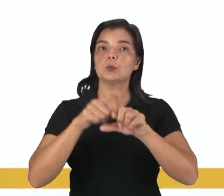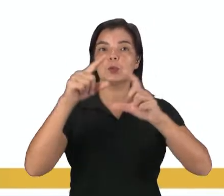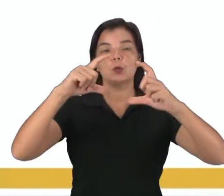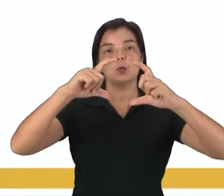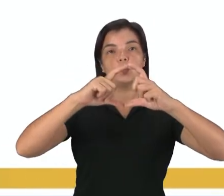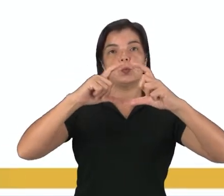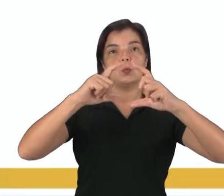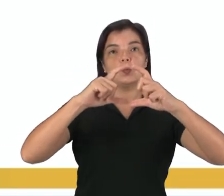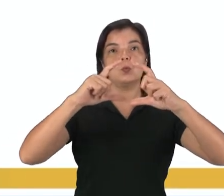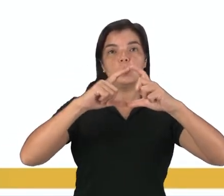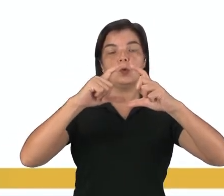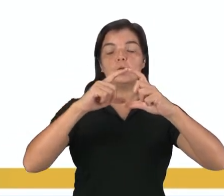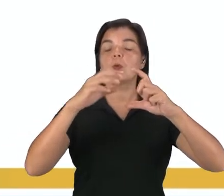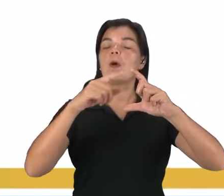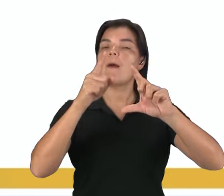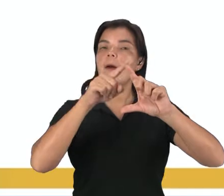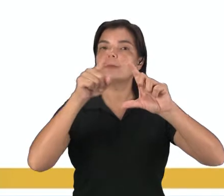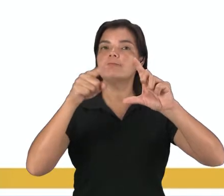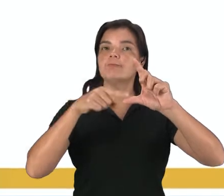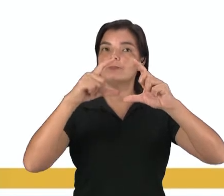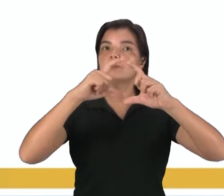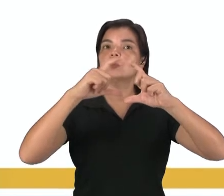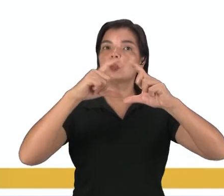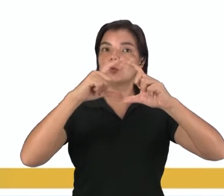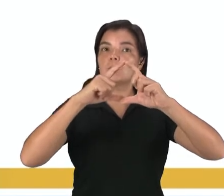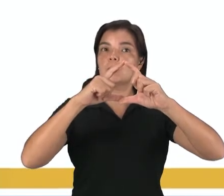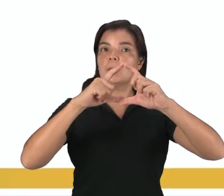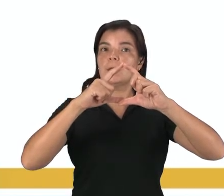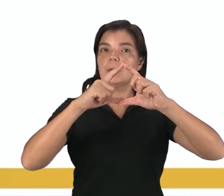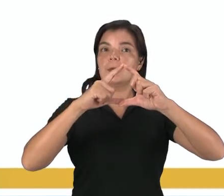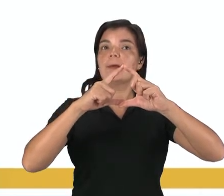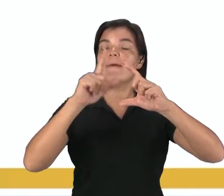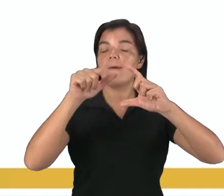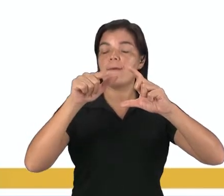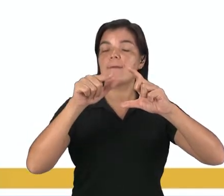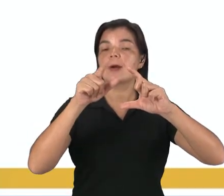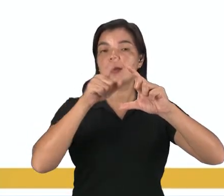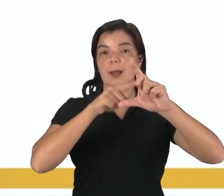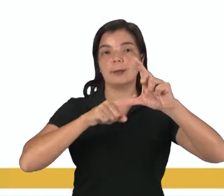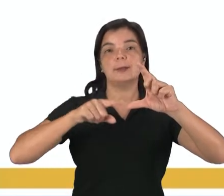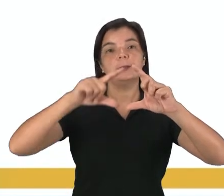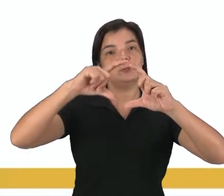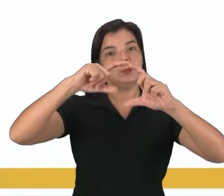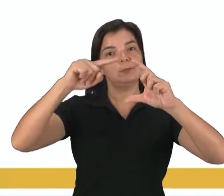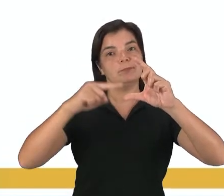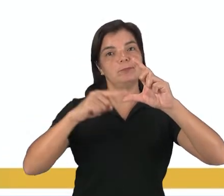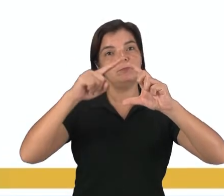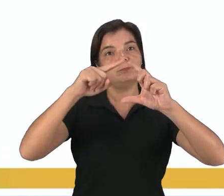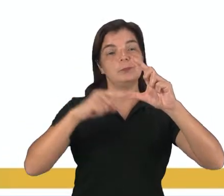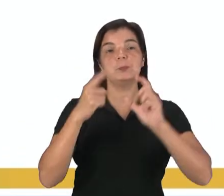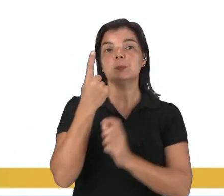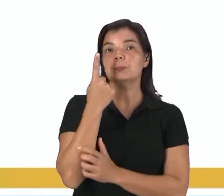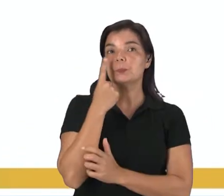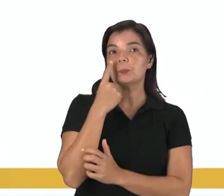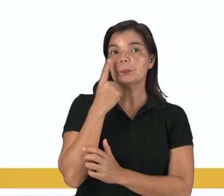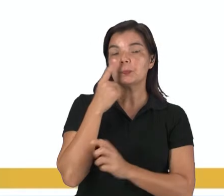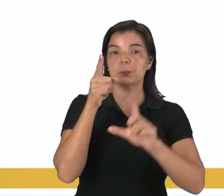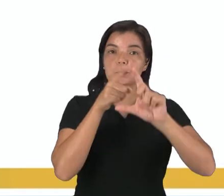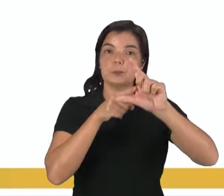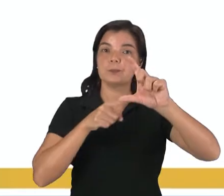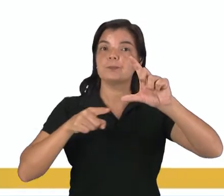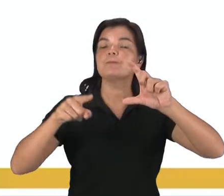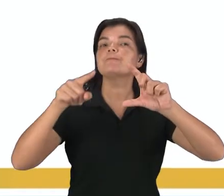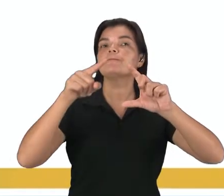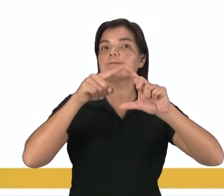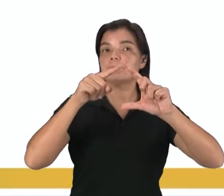estão em outras palavras o círculo é a área cuja Fronteira é uma circunferência Observe aí que o